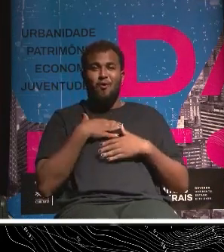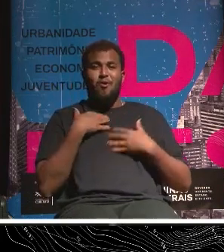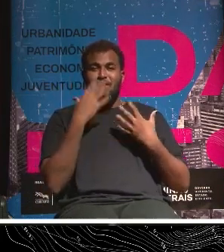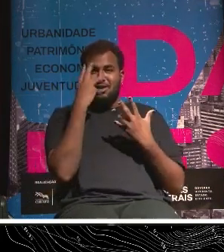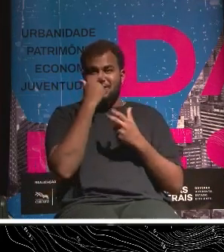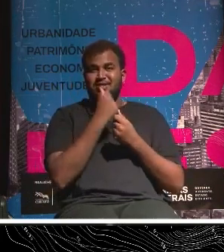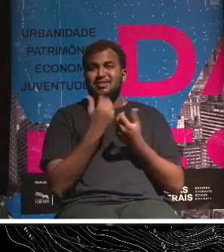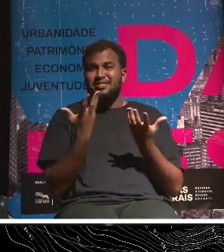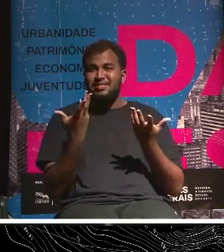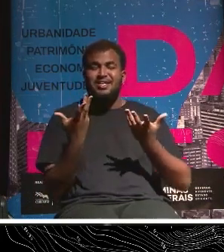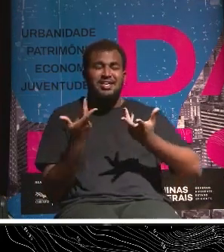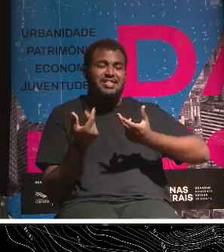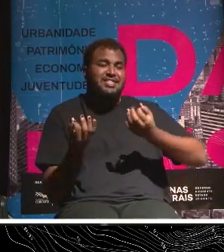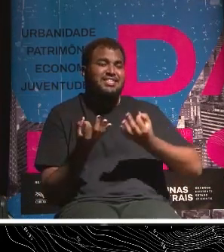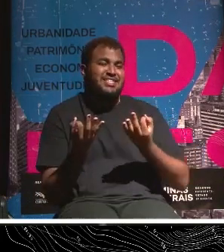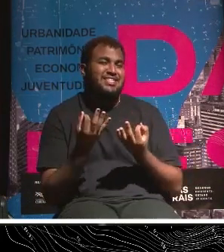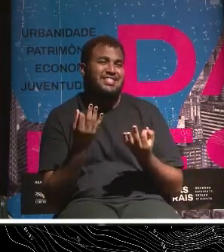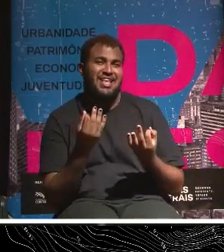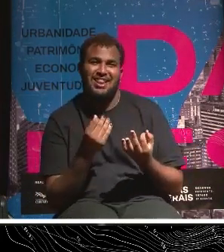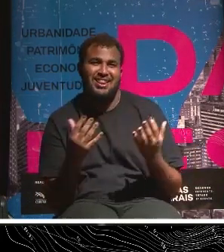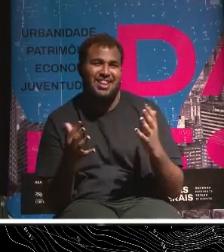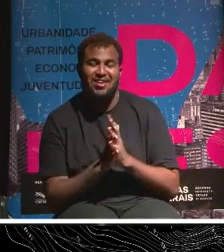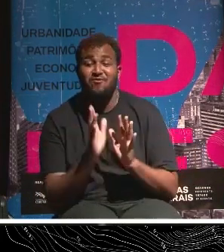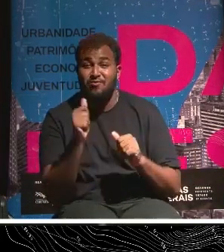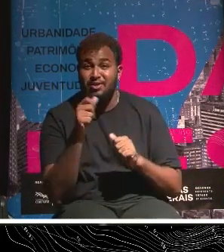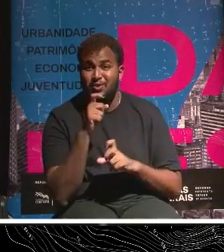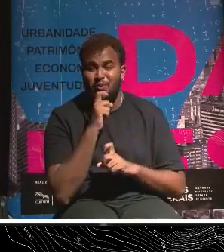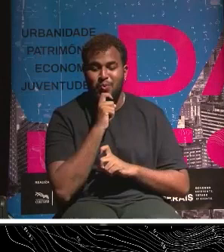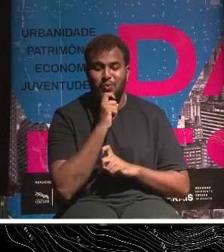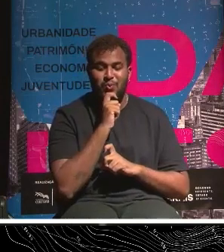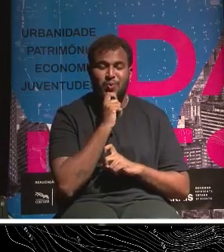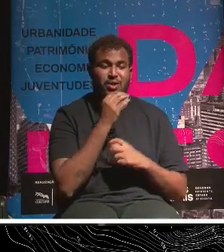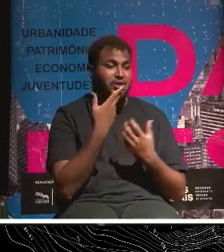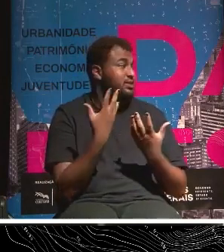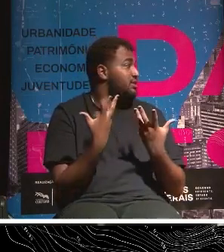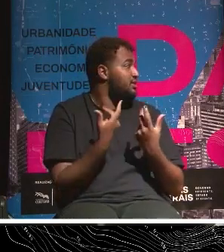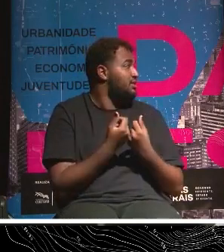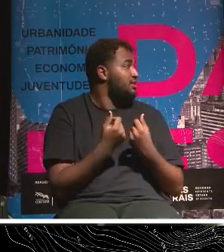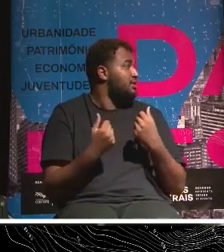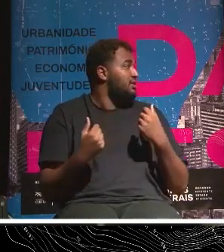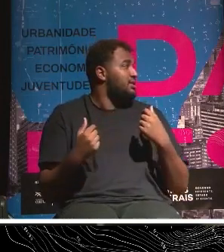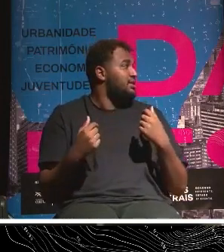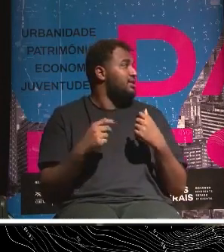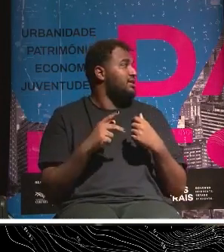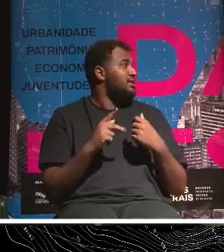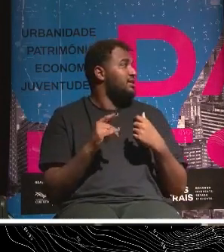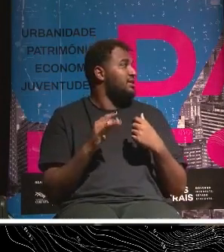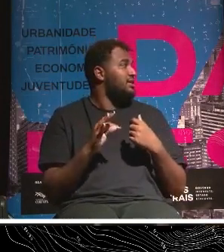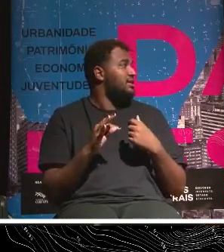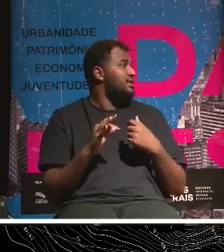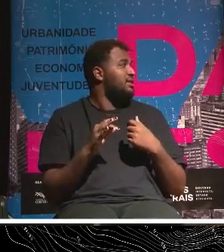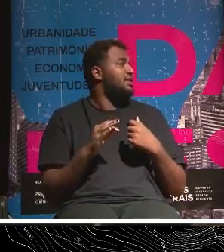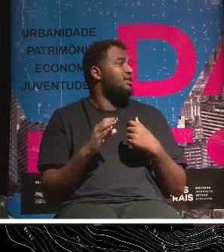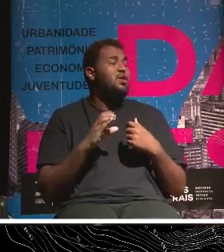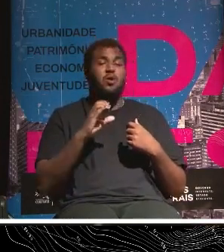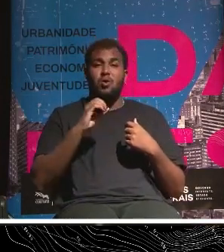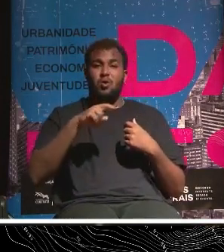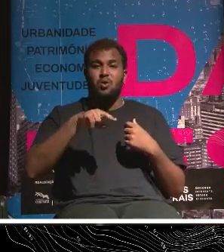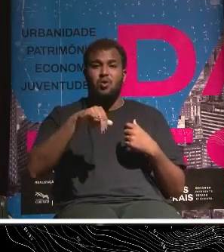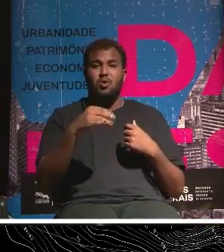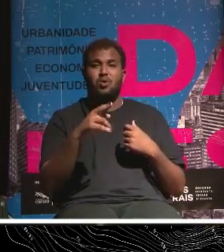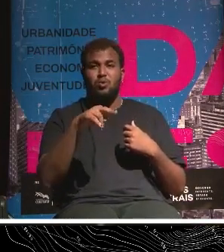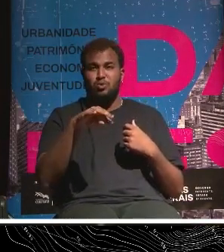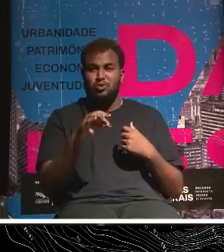original, de roupa de frio, assim, e a kitizada é isso, é sua roupa para ir para o baile. É um conjunto, mas a gente